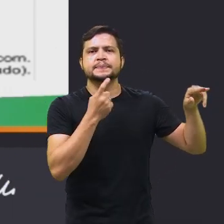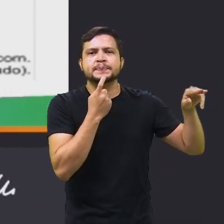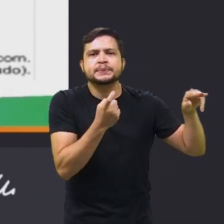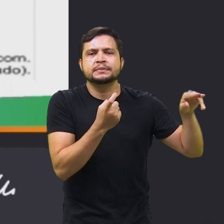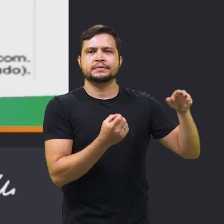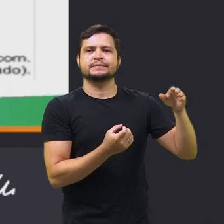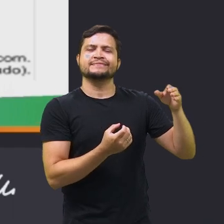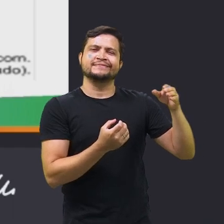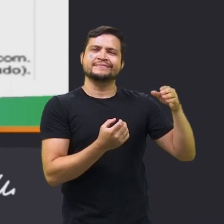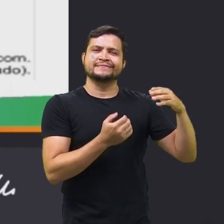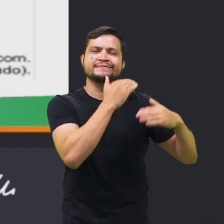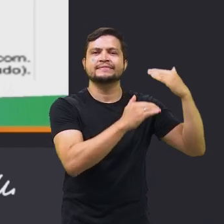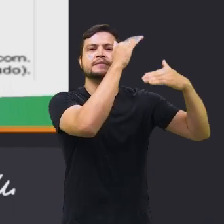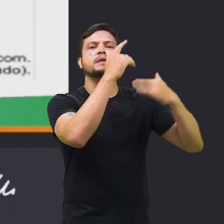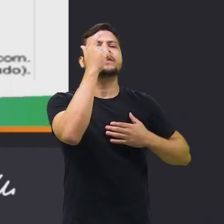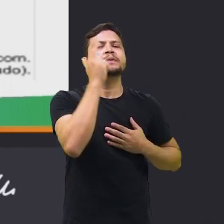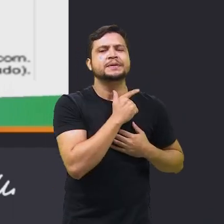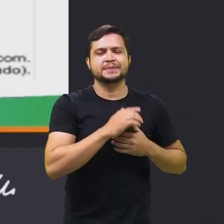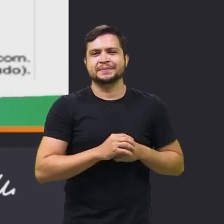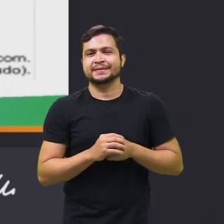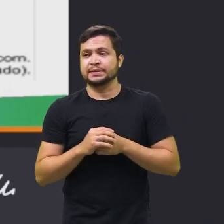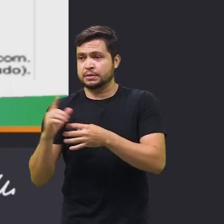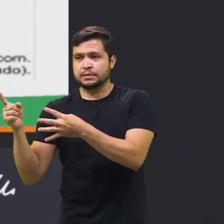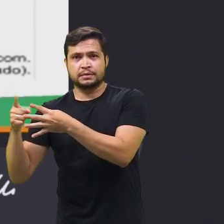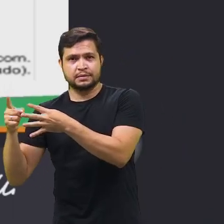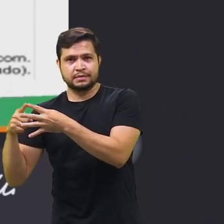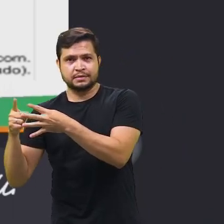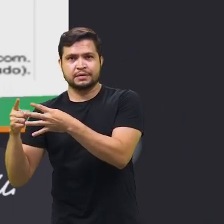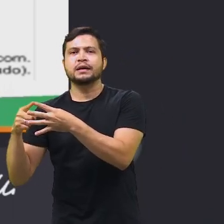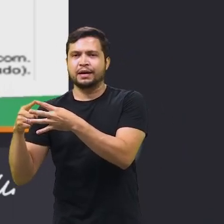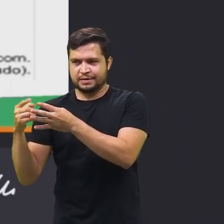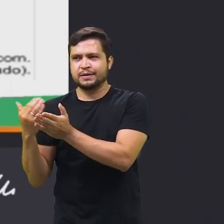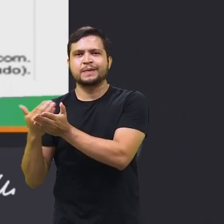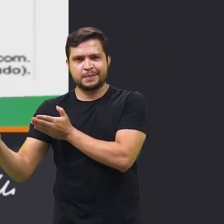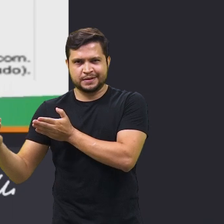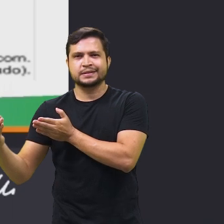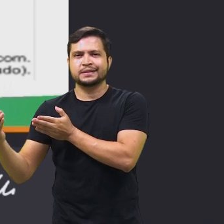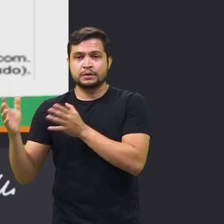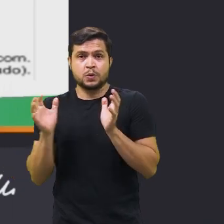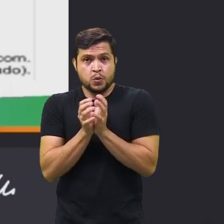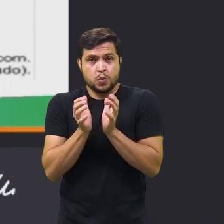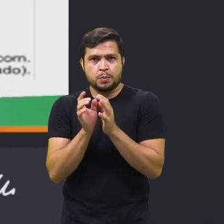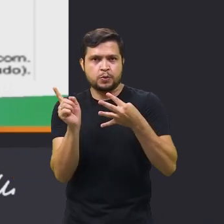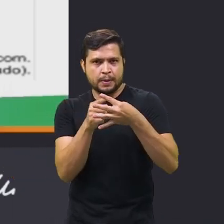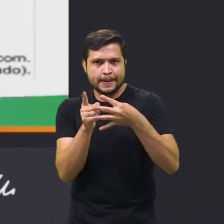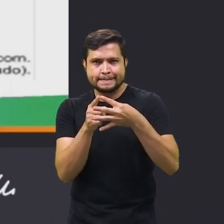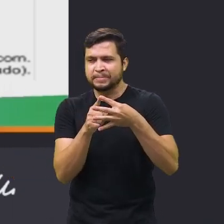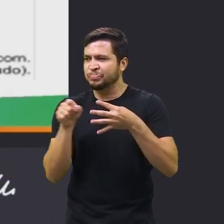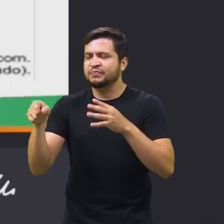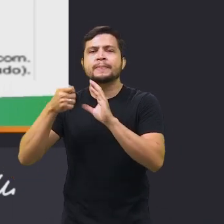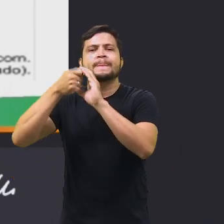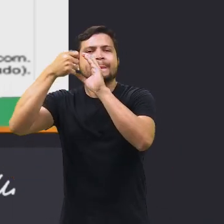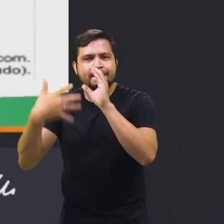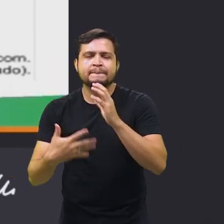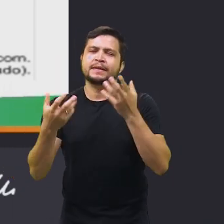recentes na escala evolutiva. E aí a gente percebe que as briófitas estão aqui na base e a característica marcante para as